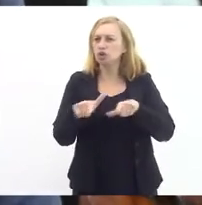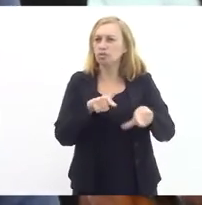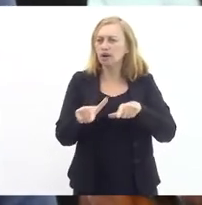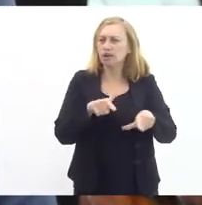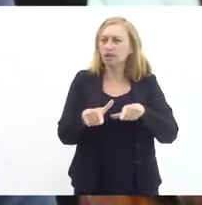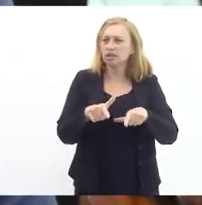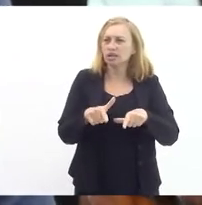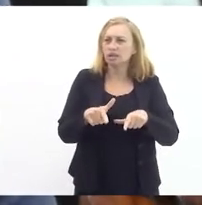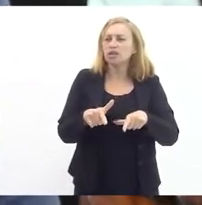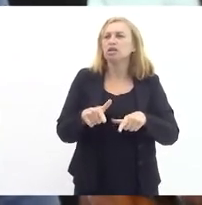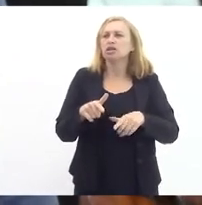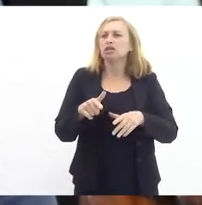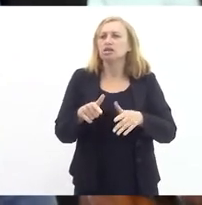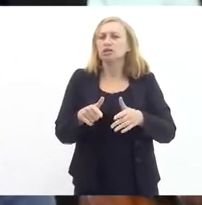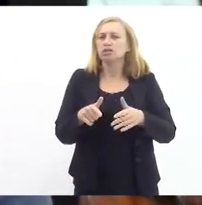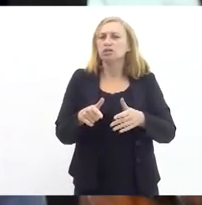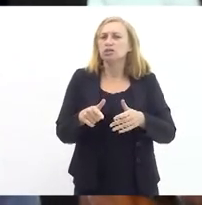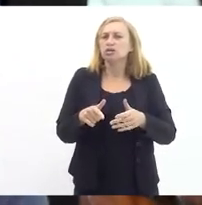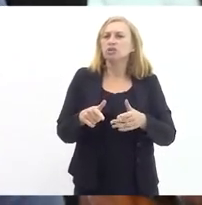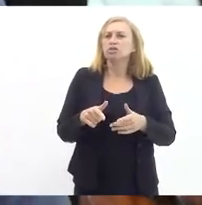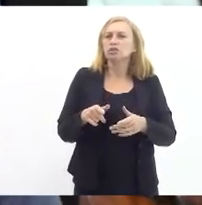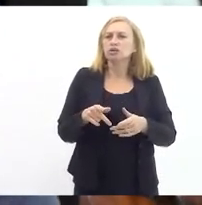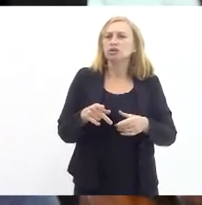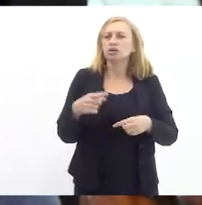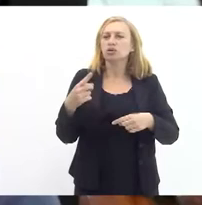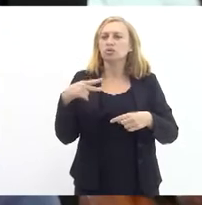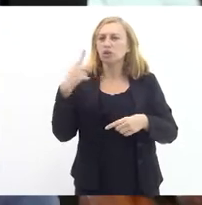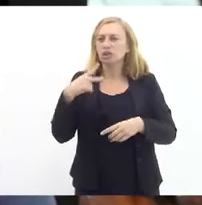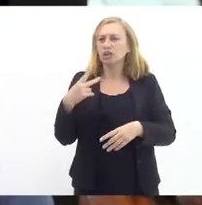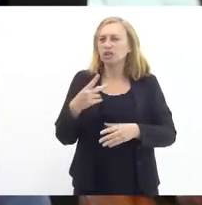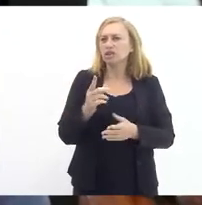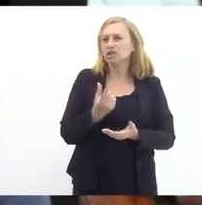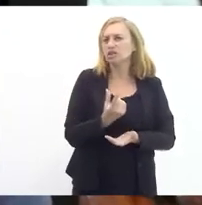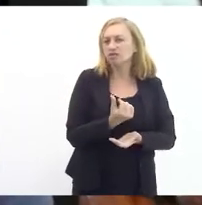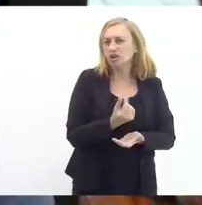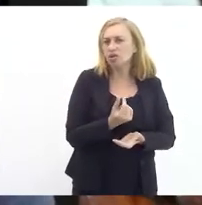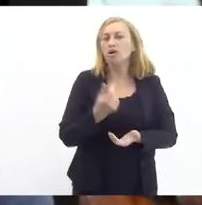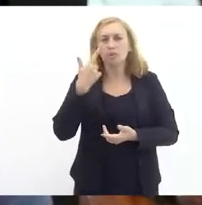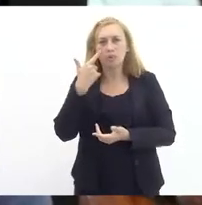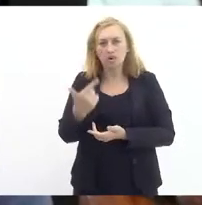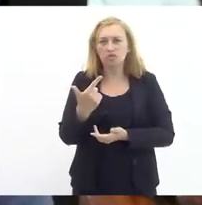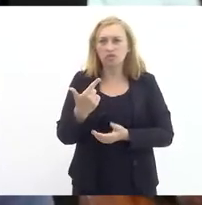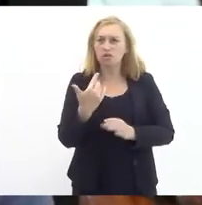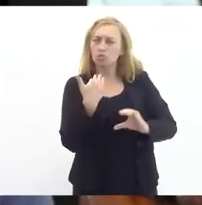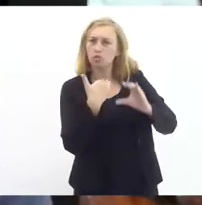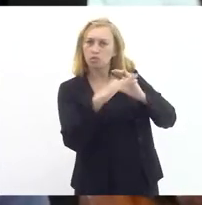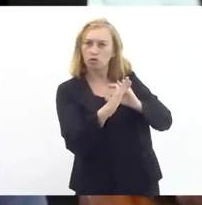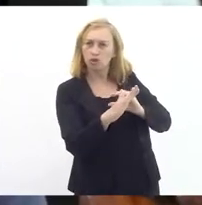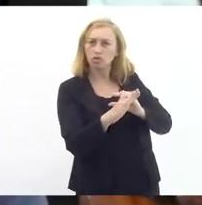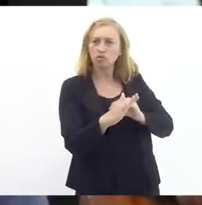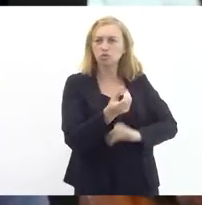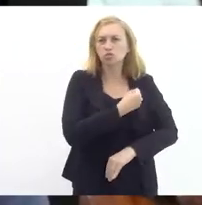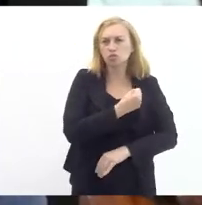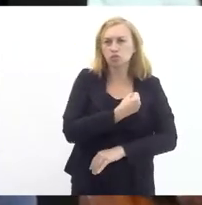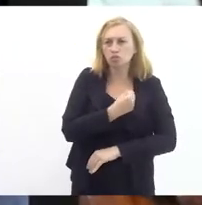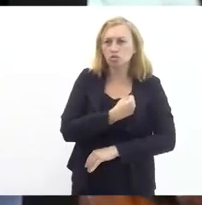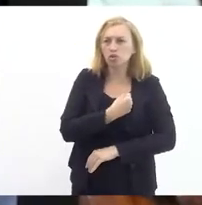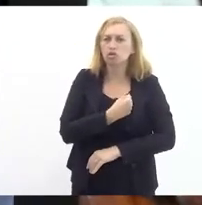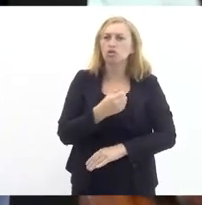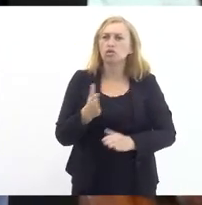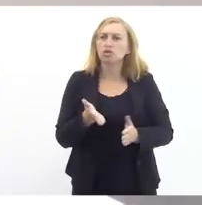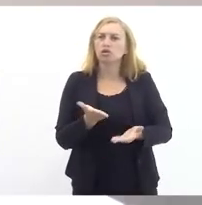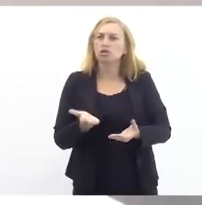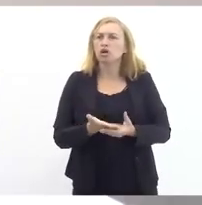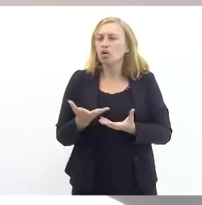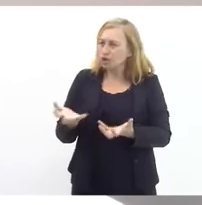de Política Tarifária. Você tem aí? Não tenho aqui comigo, mas eu posso passar o número do processo à senhora até o final Eu gostaria que hoje, na reunião de hoje,